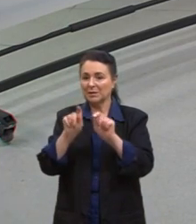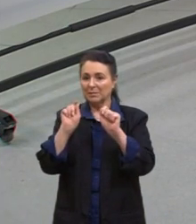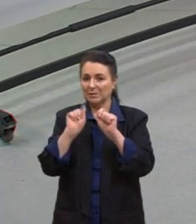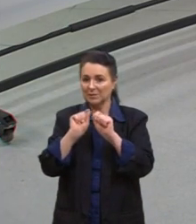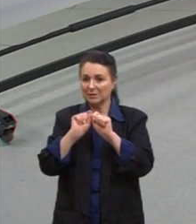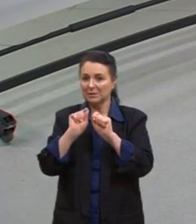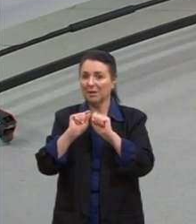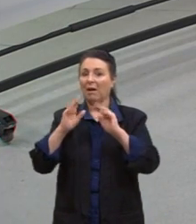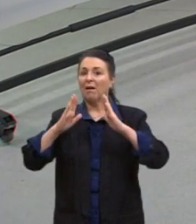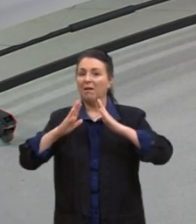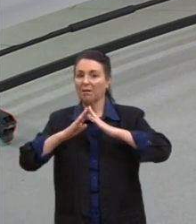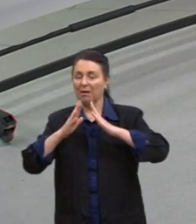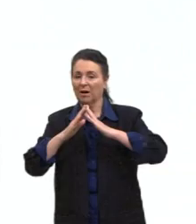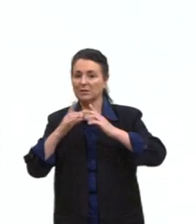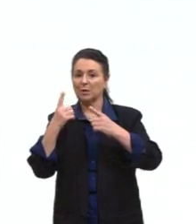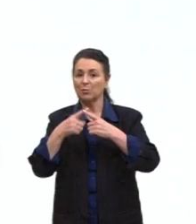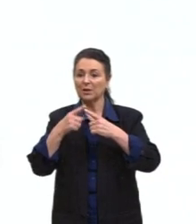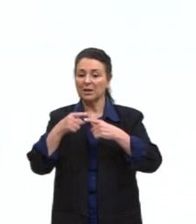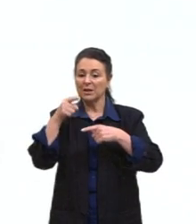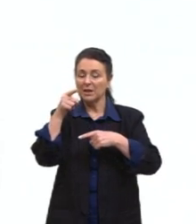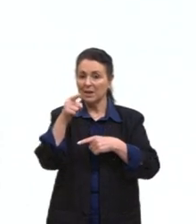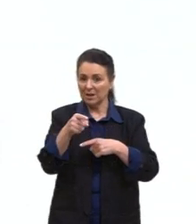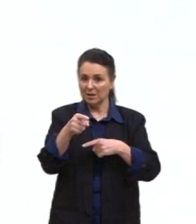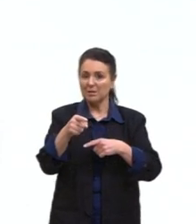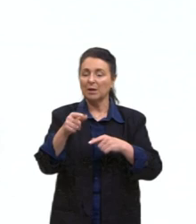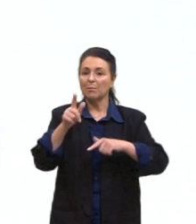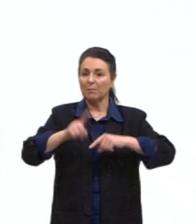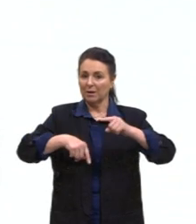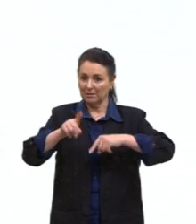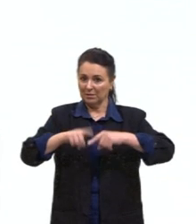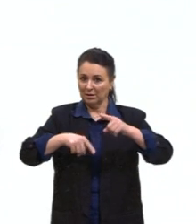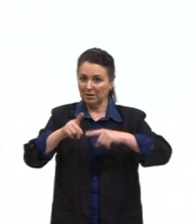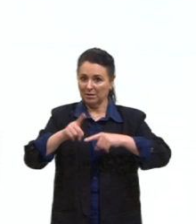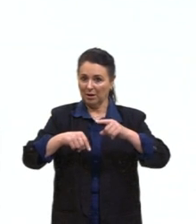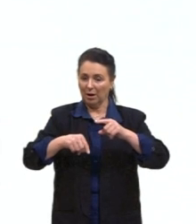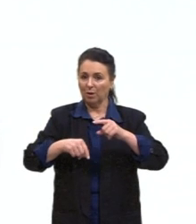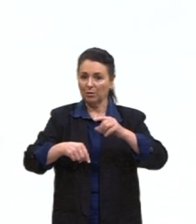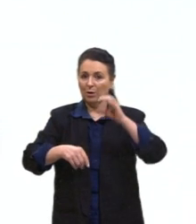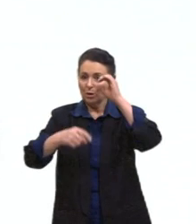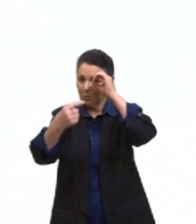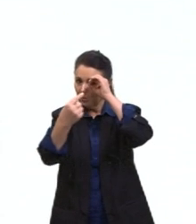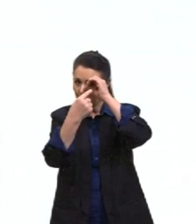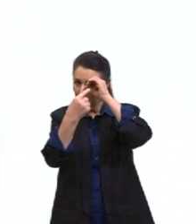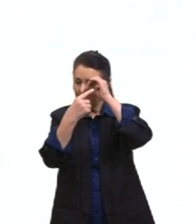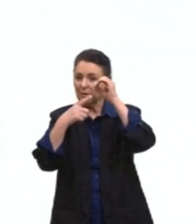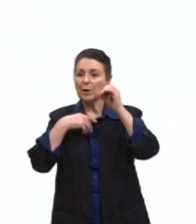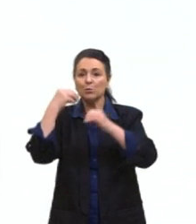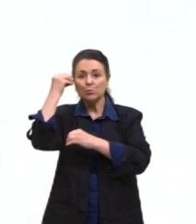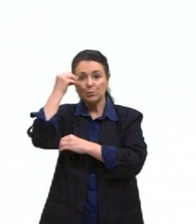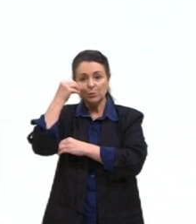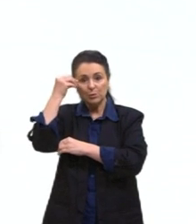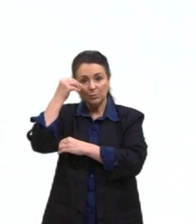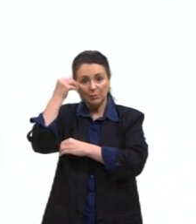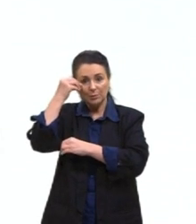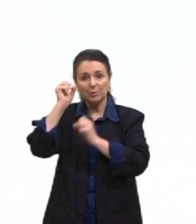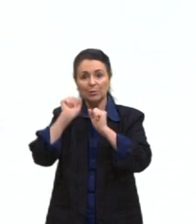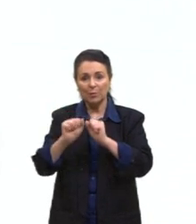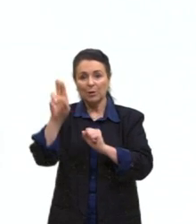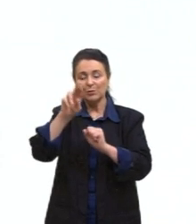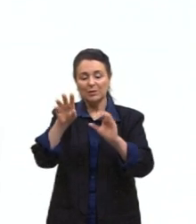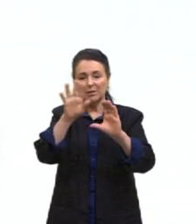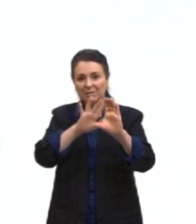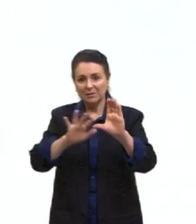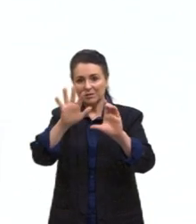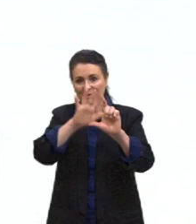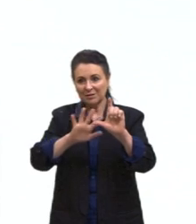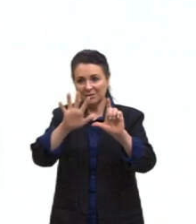em casa né porque o kit óptico ele não é tão acessível assim tem um simulador muito interessante que vocês podem acessar aqui nesse site e